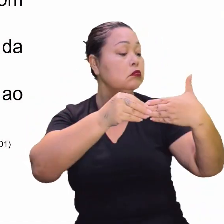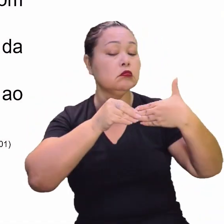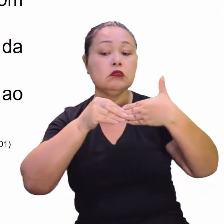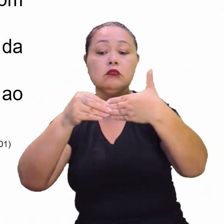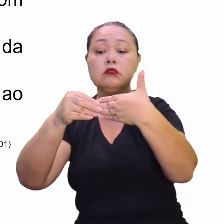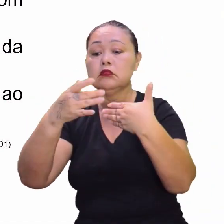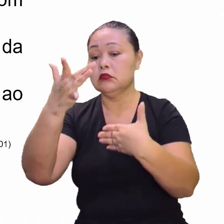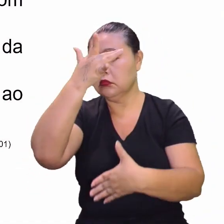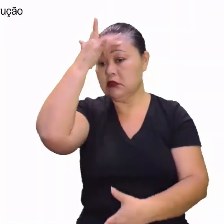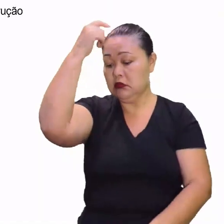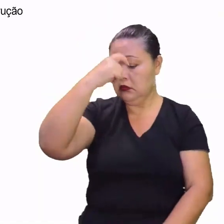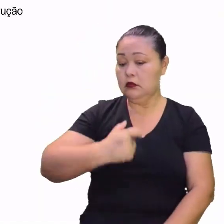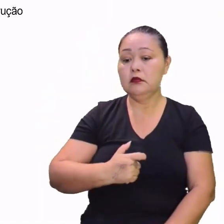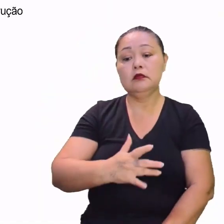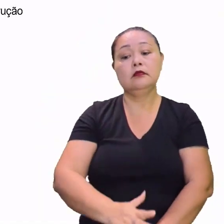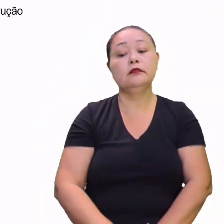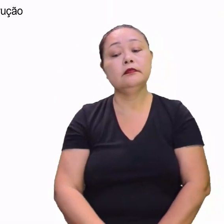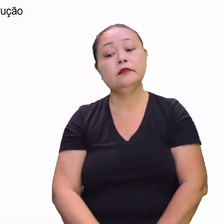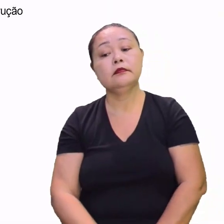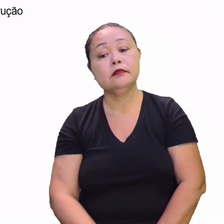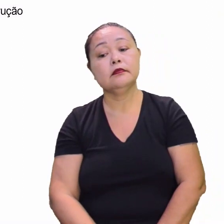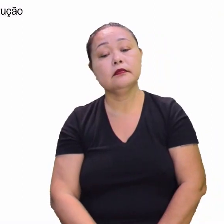deslocamento de pessoas.